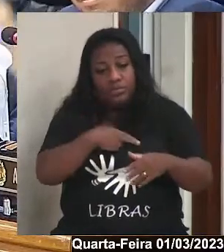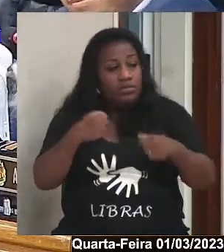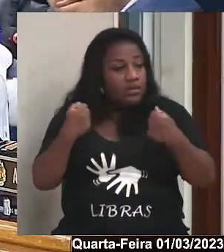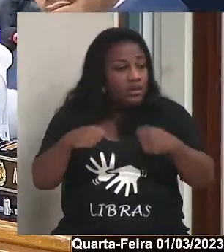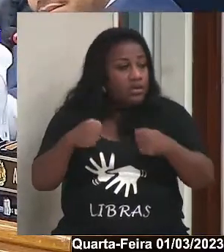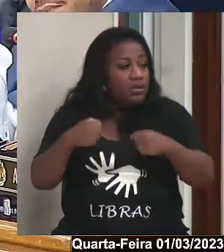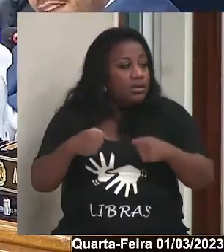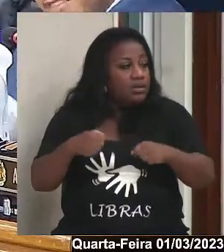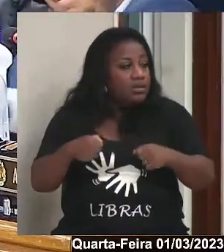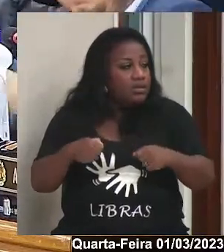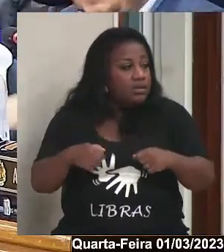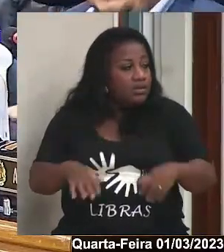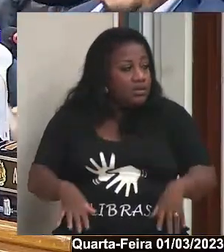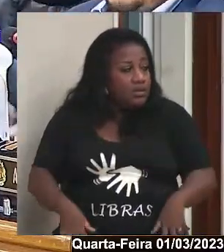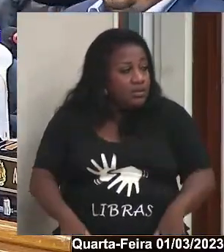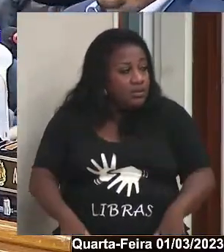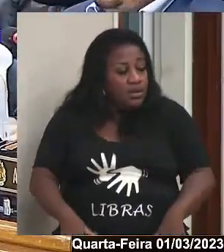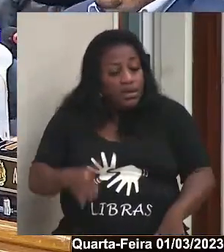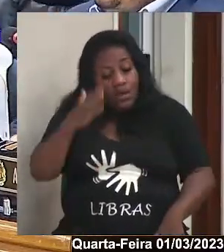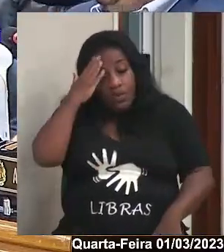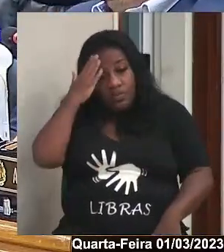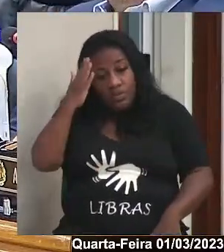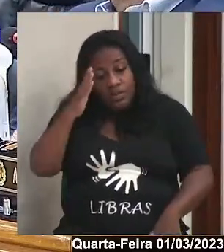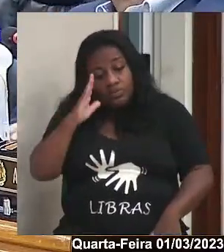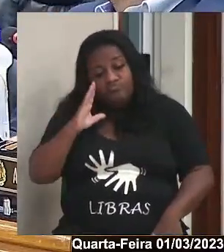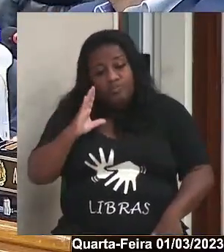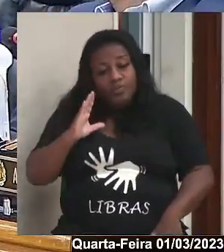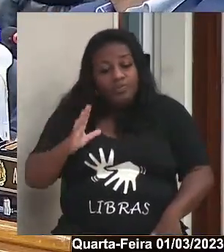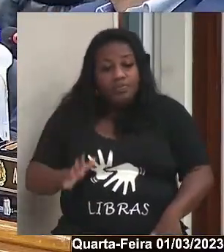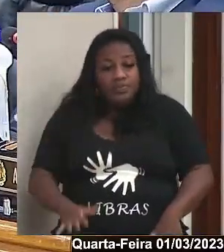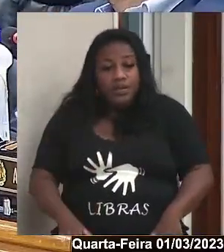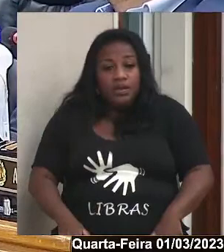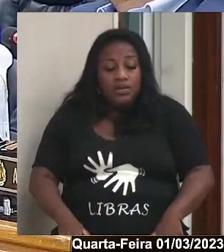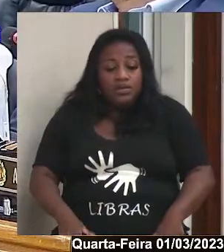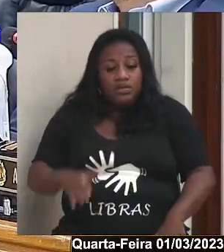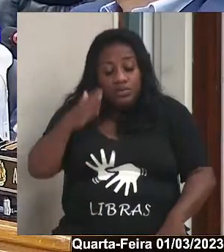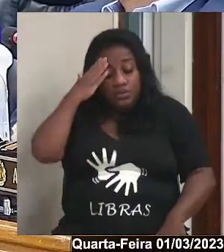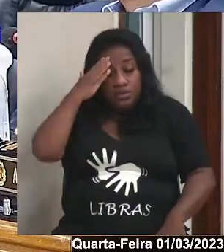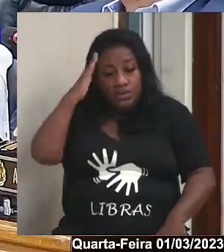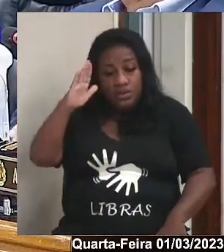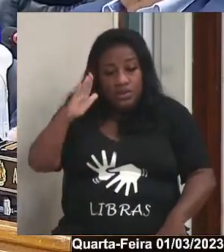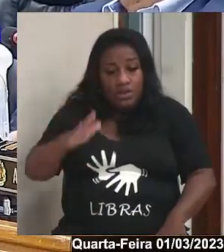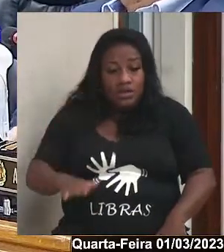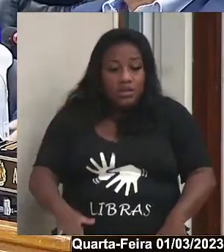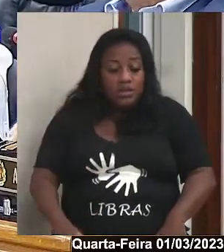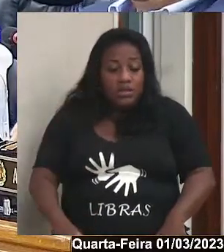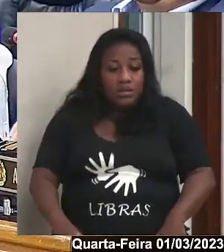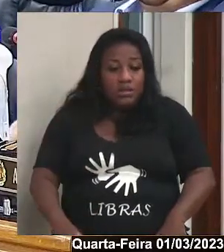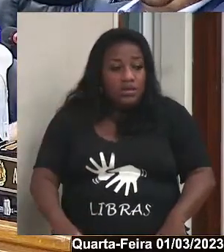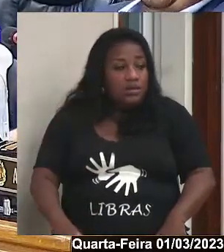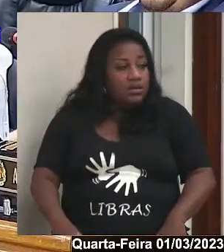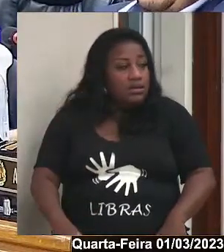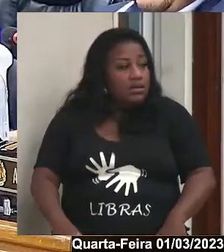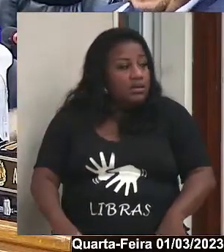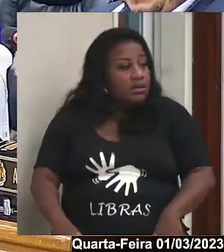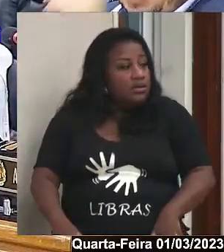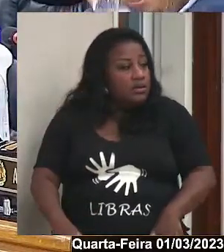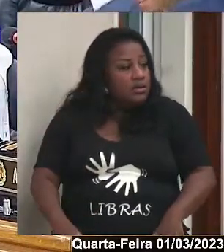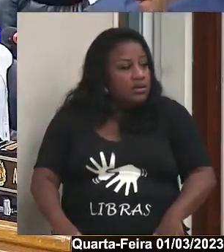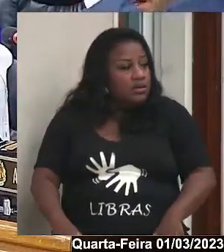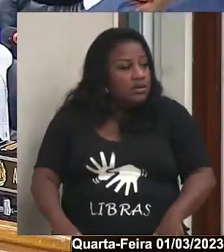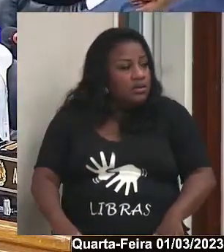né? Tá certo, Gideão? Obrigado, Dedé. Deus abençoe você, seu mandato, toda a sua equipe. Beleza, Dedé,